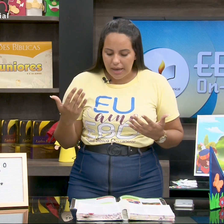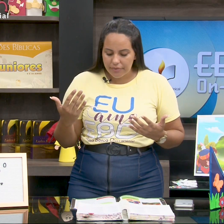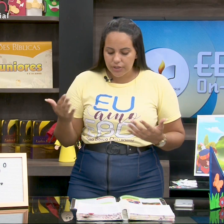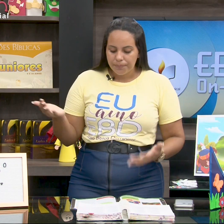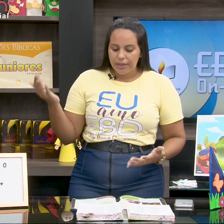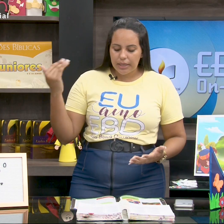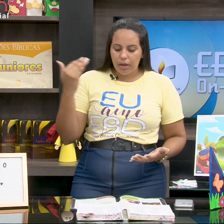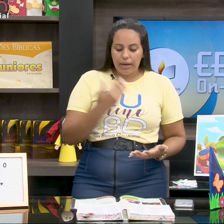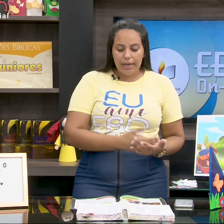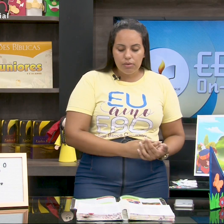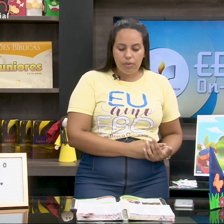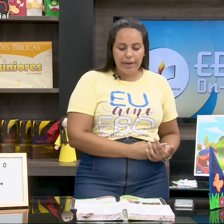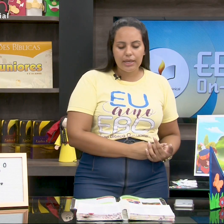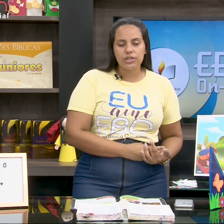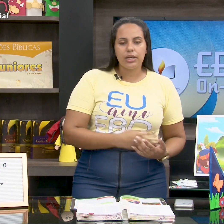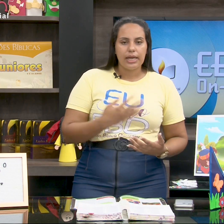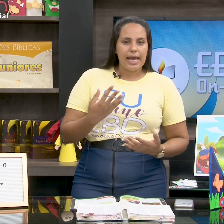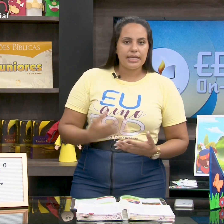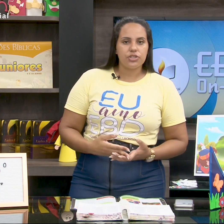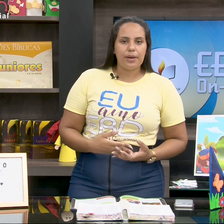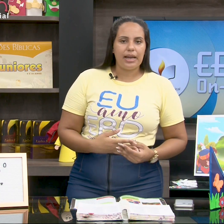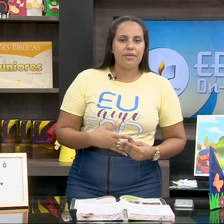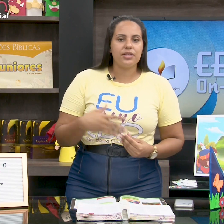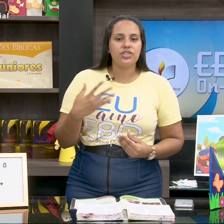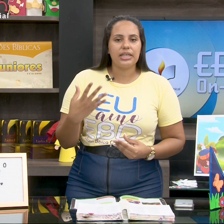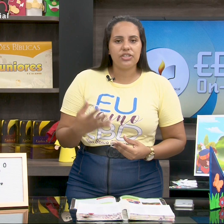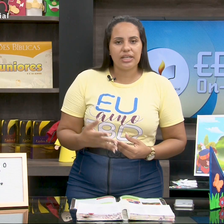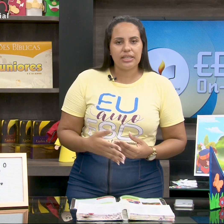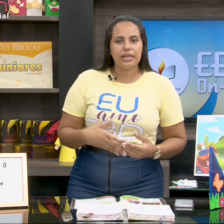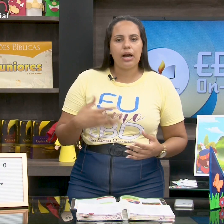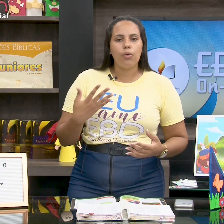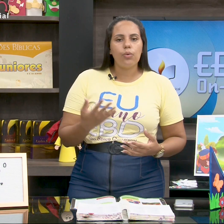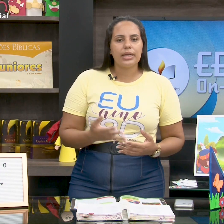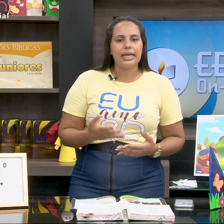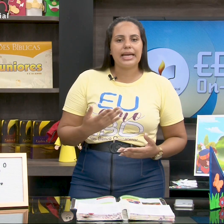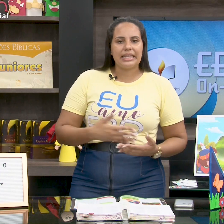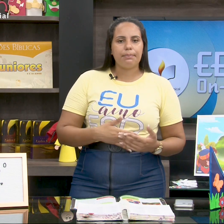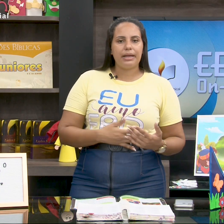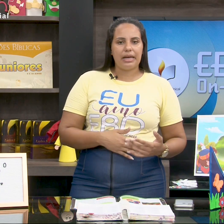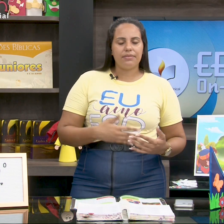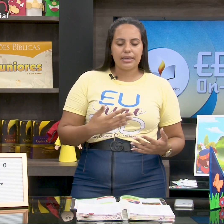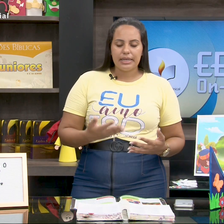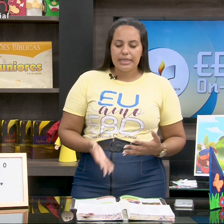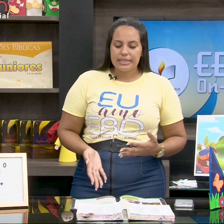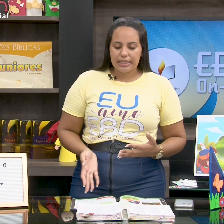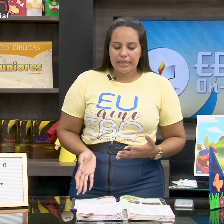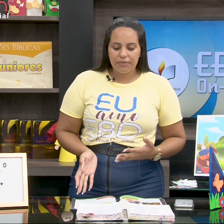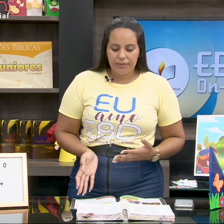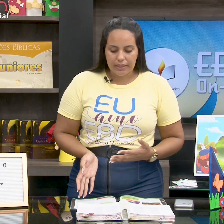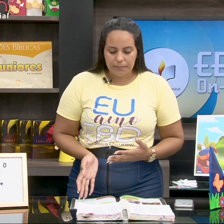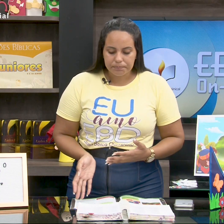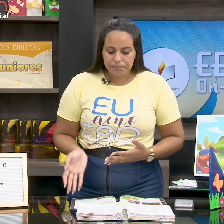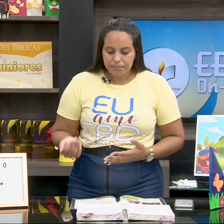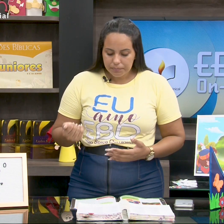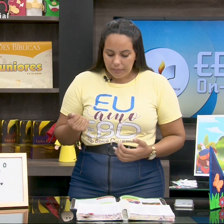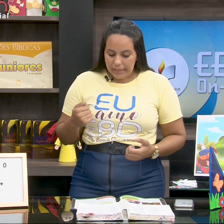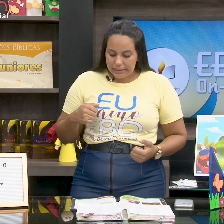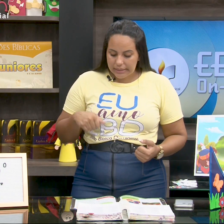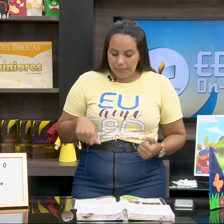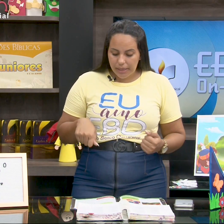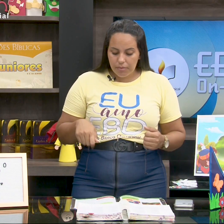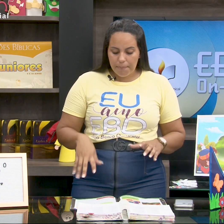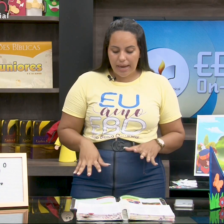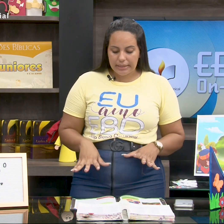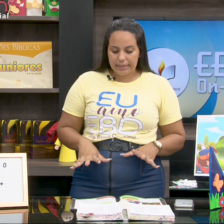essas palavras. Então, leiam com eles essas palavras e já diga o que cada palavra significa.